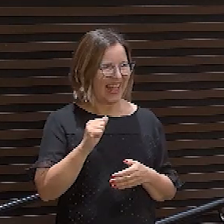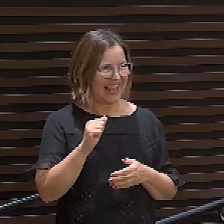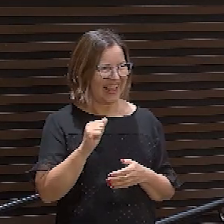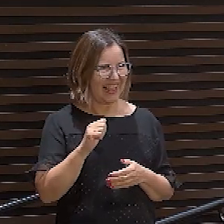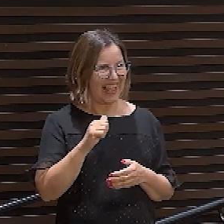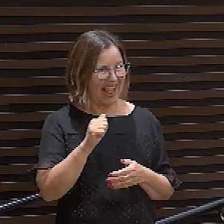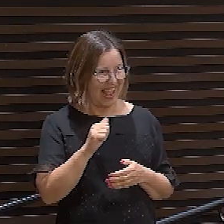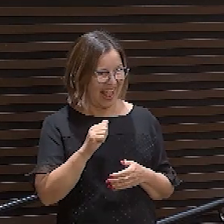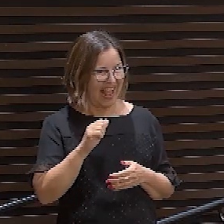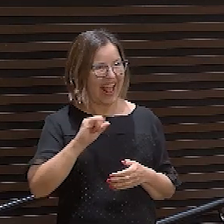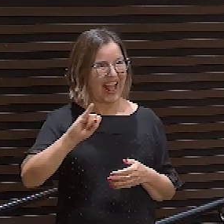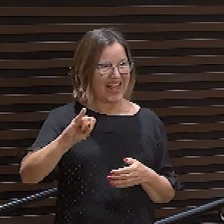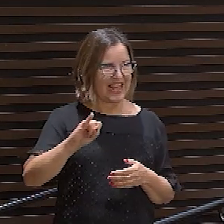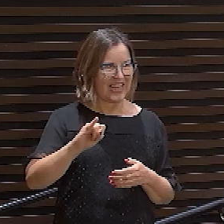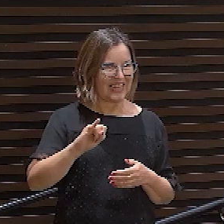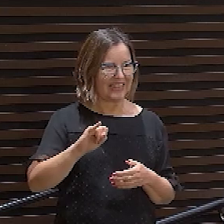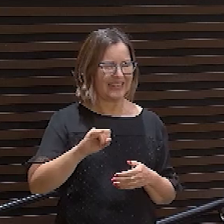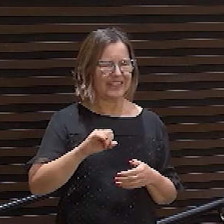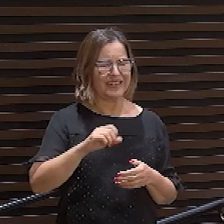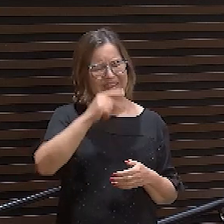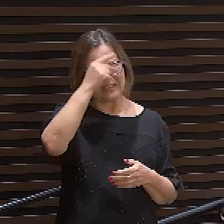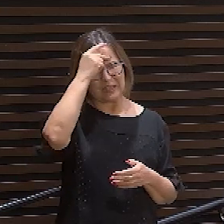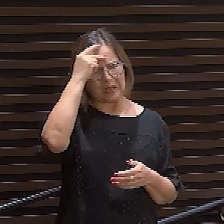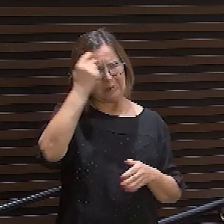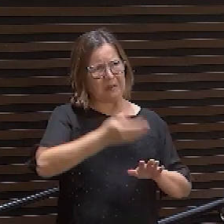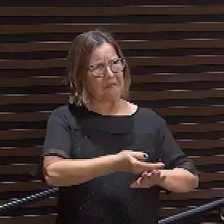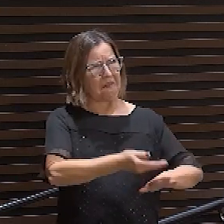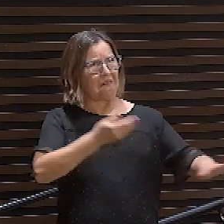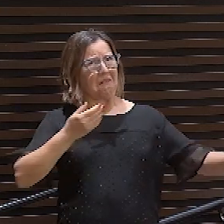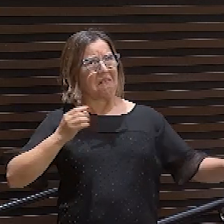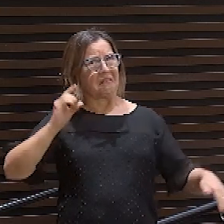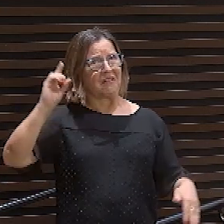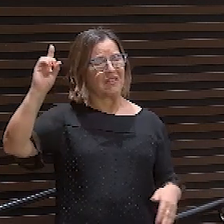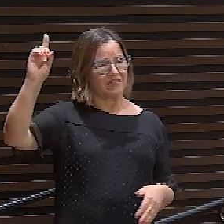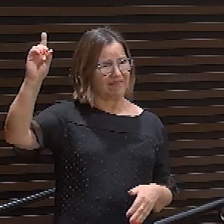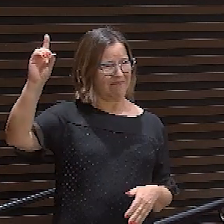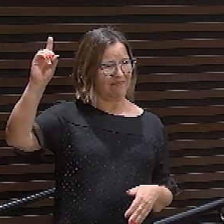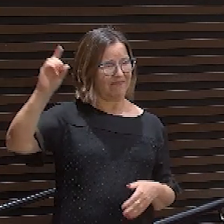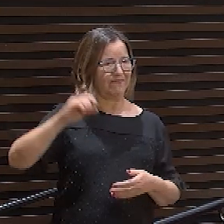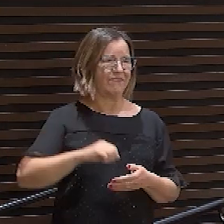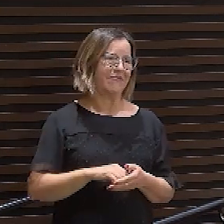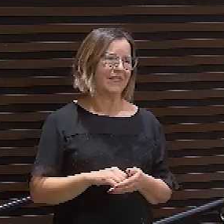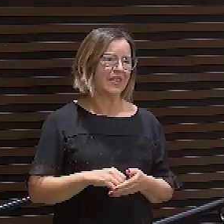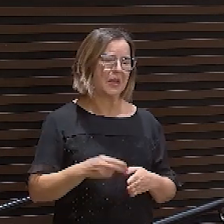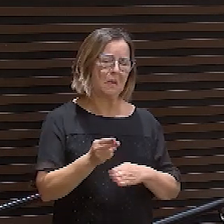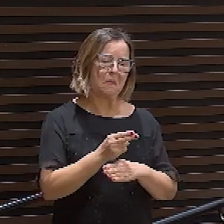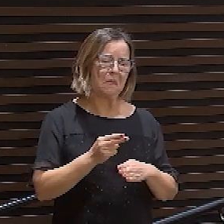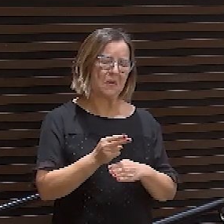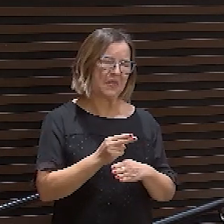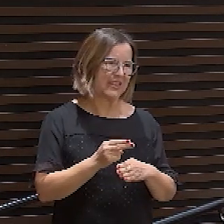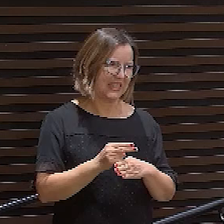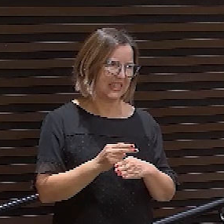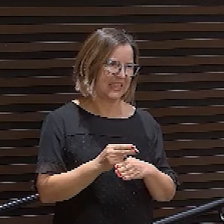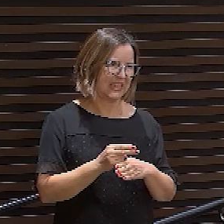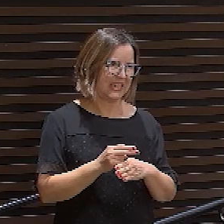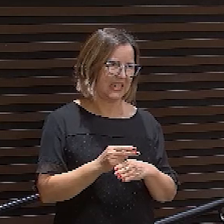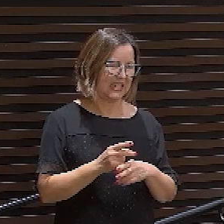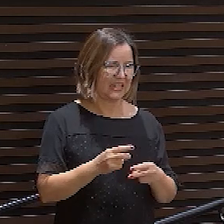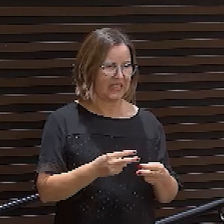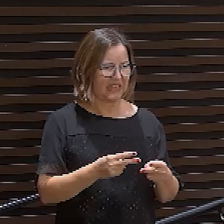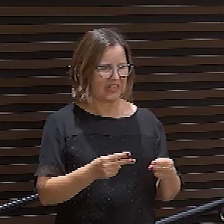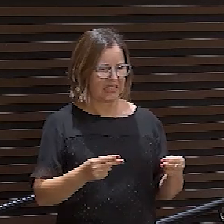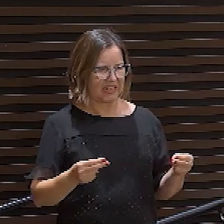vai para as colinas do mundo, que vai buscar amparo nos recursos